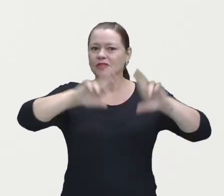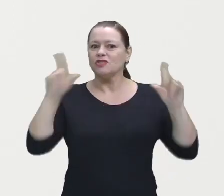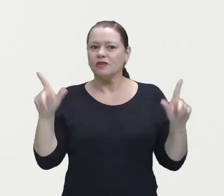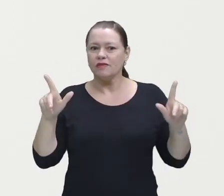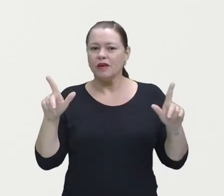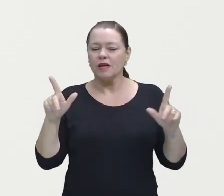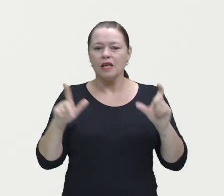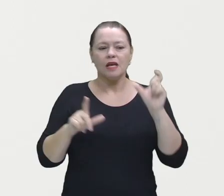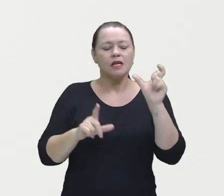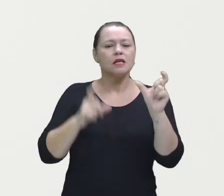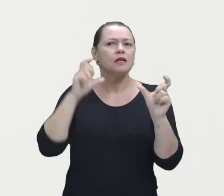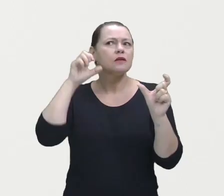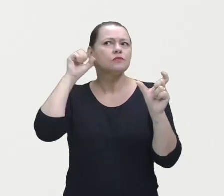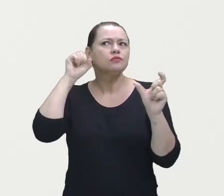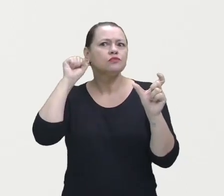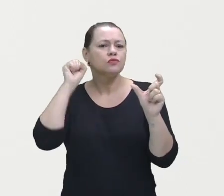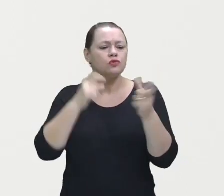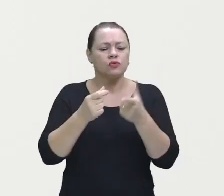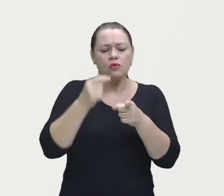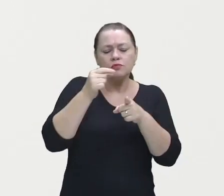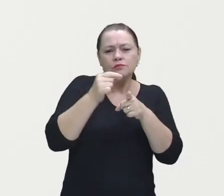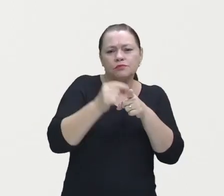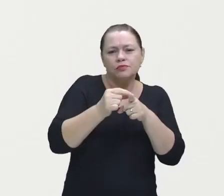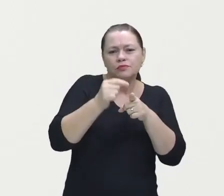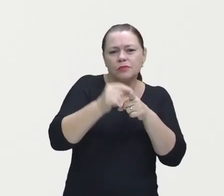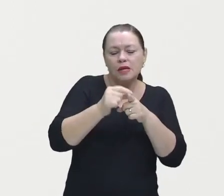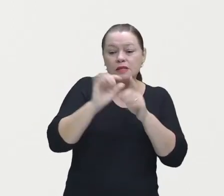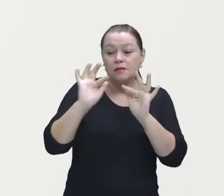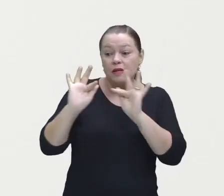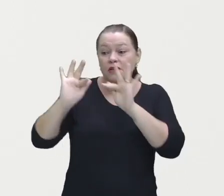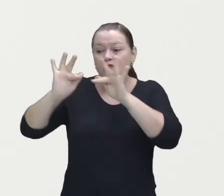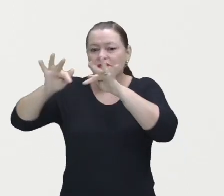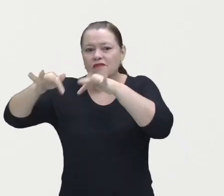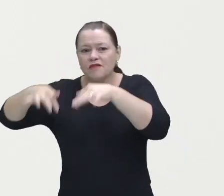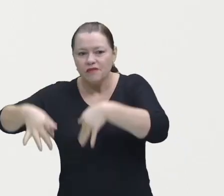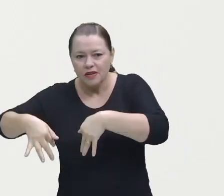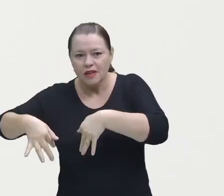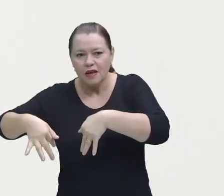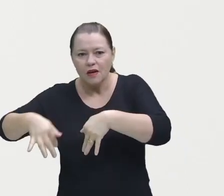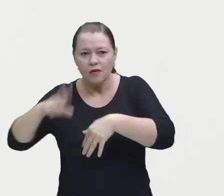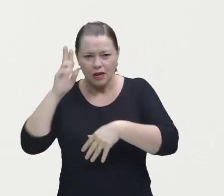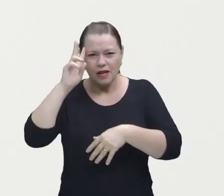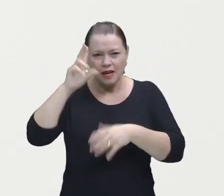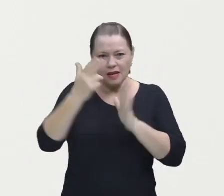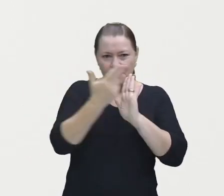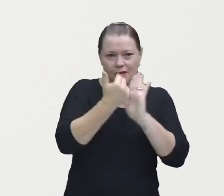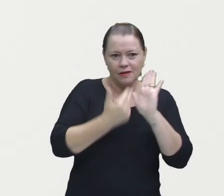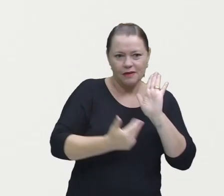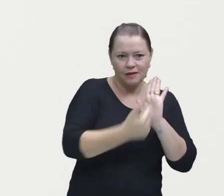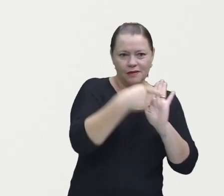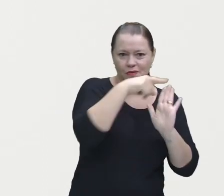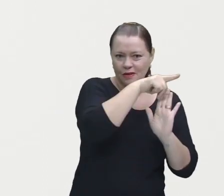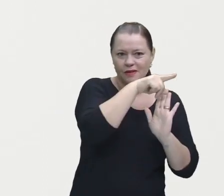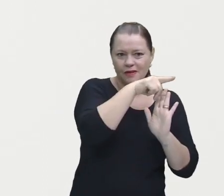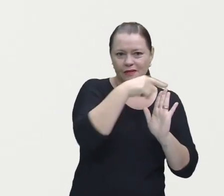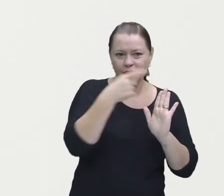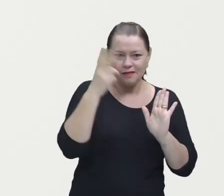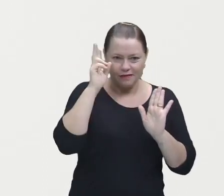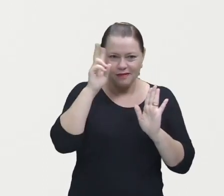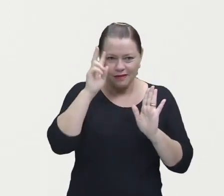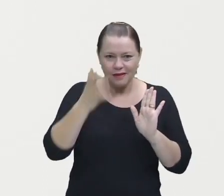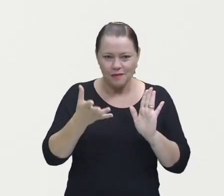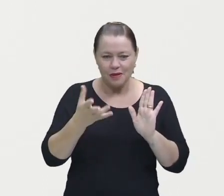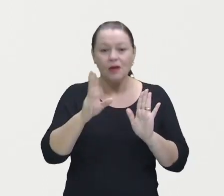entre o som da sílaba final do objeto. Lembra do objeto? Muito bem. Lembra